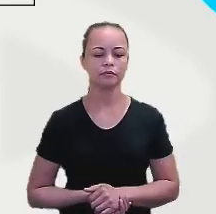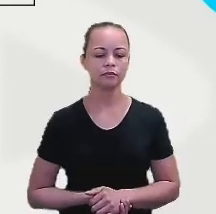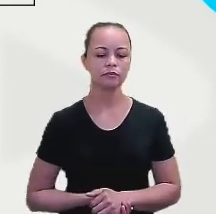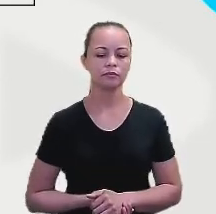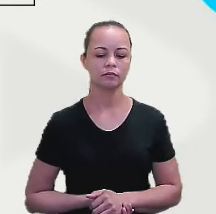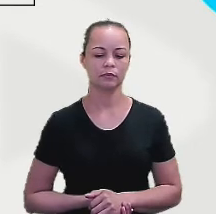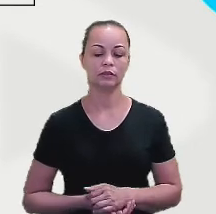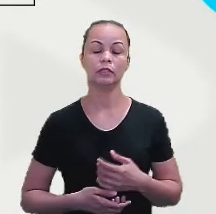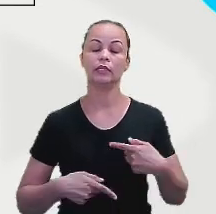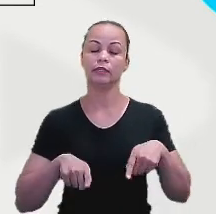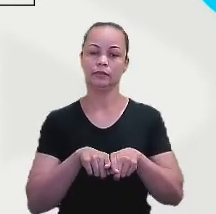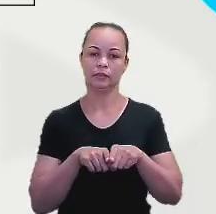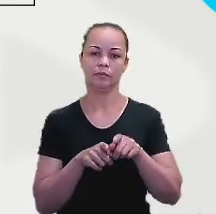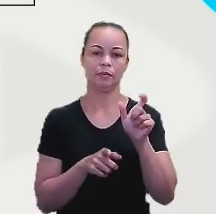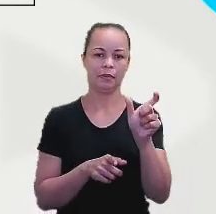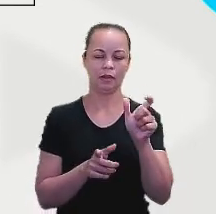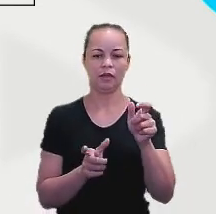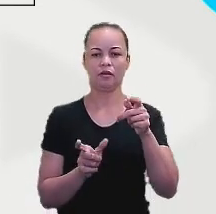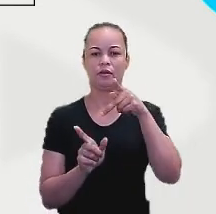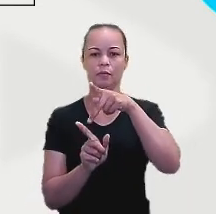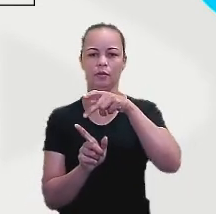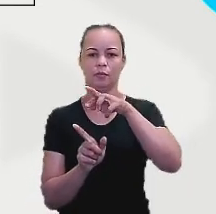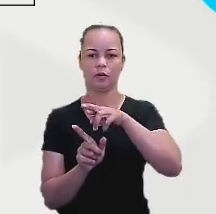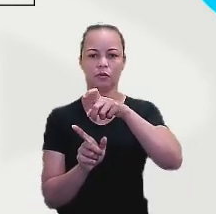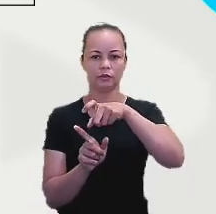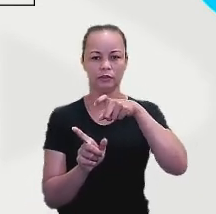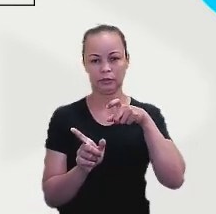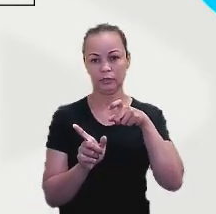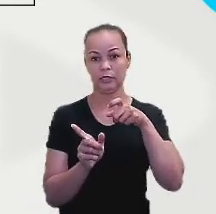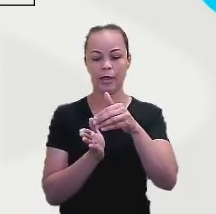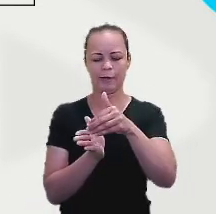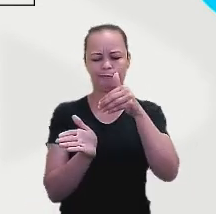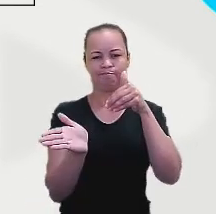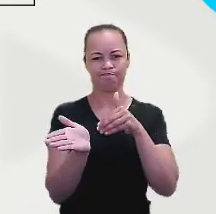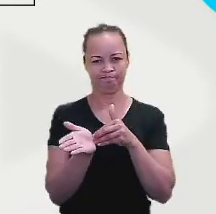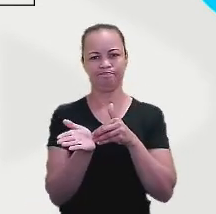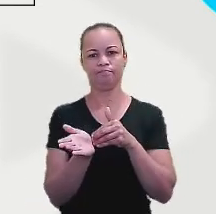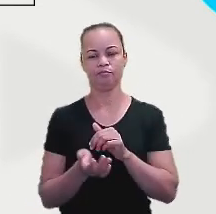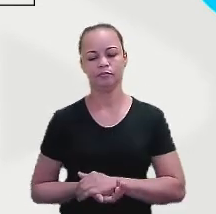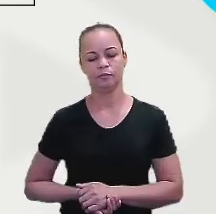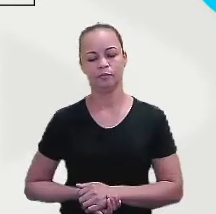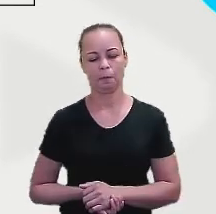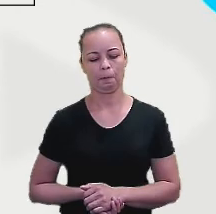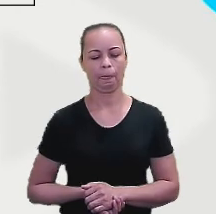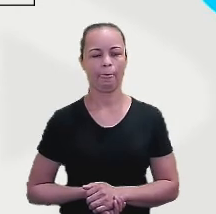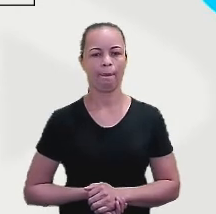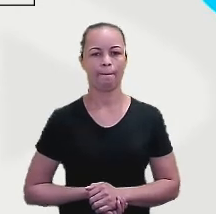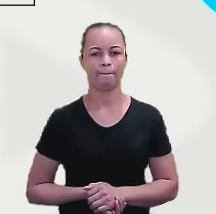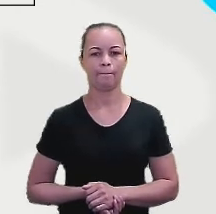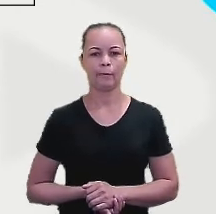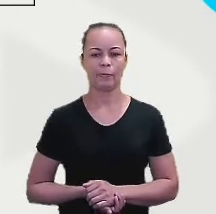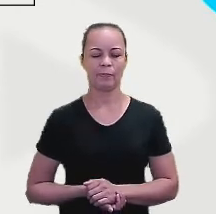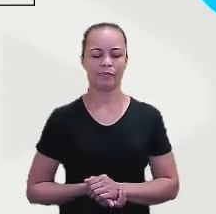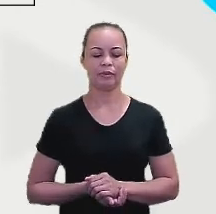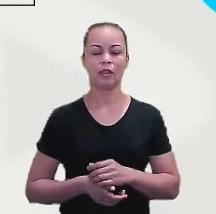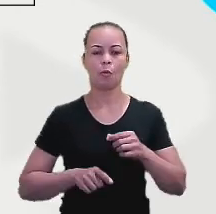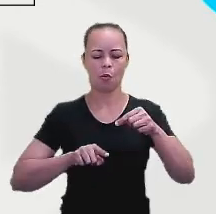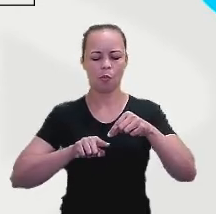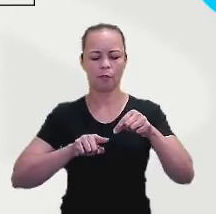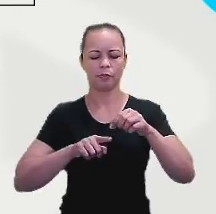Temos também as palavras proparoxítonas, que é quando a sílaba tônica é a antepenúltima. Então, ó,